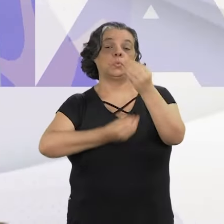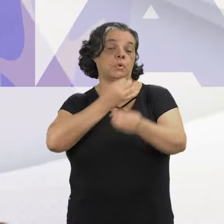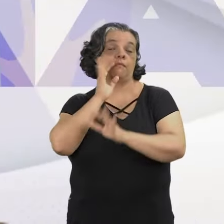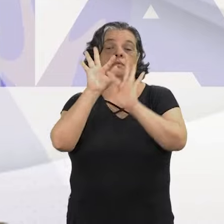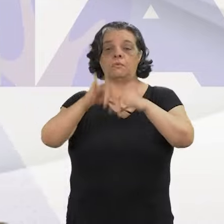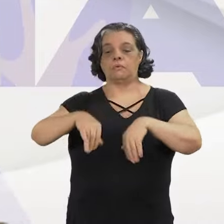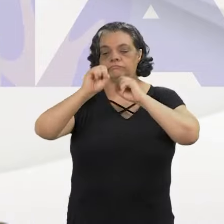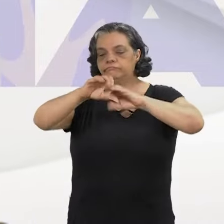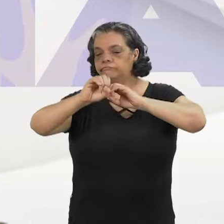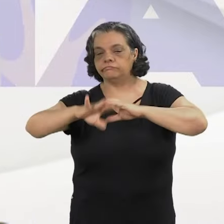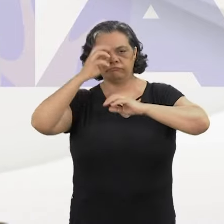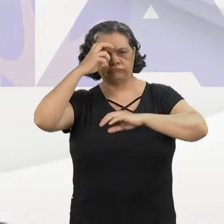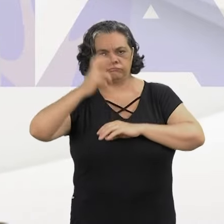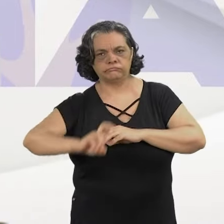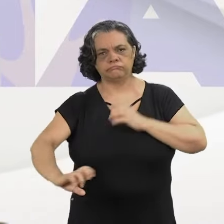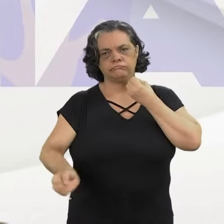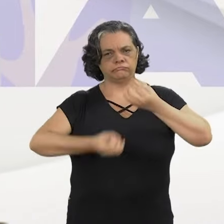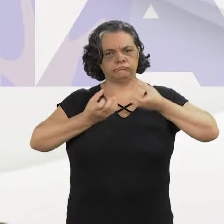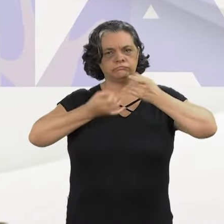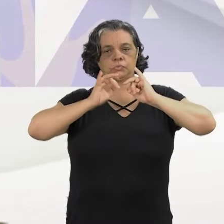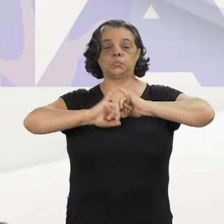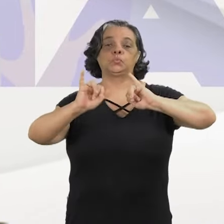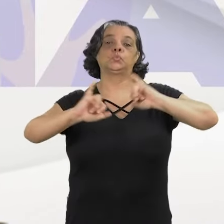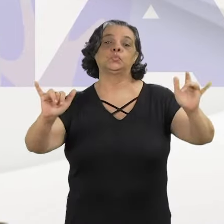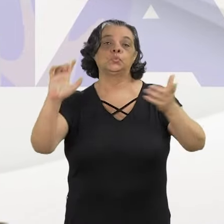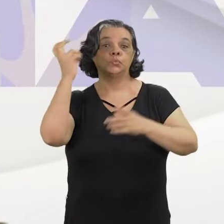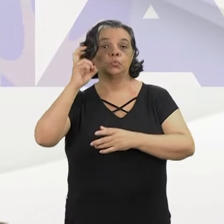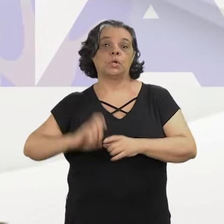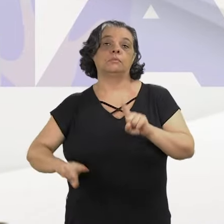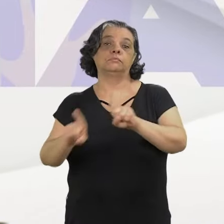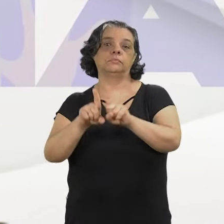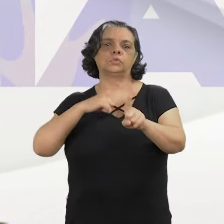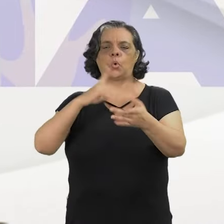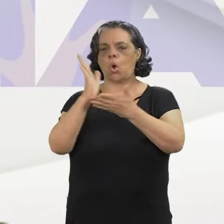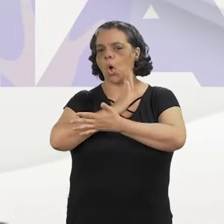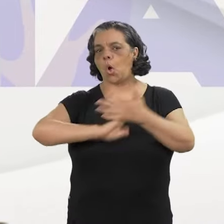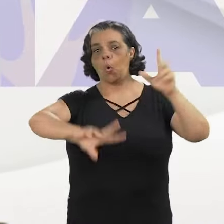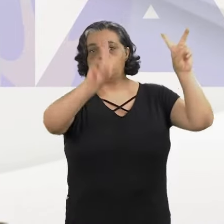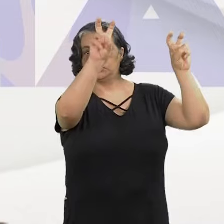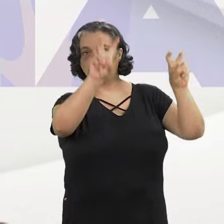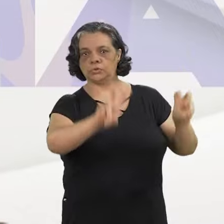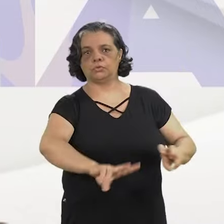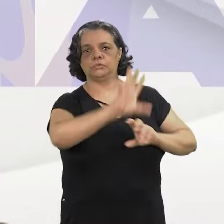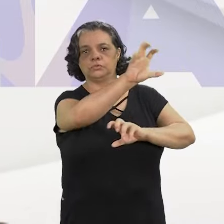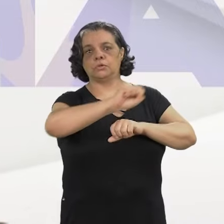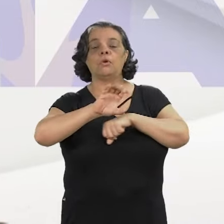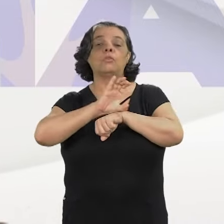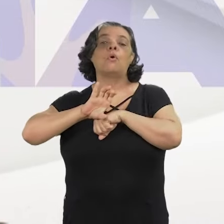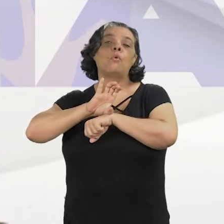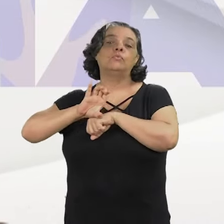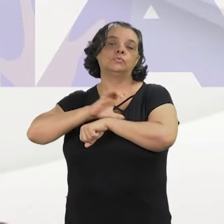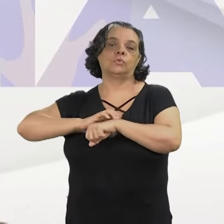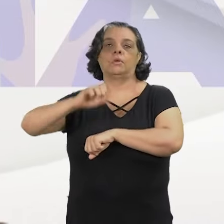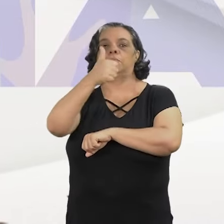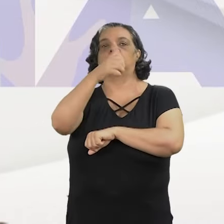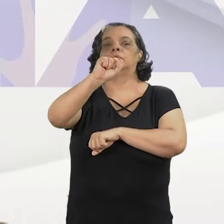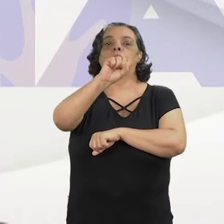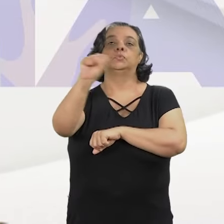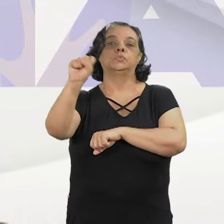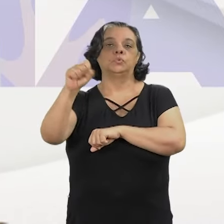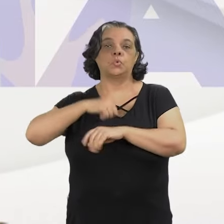a finalidades educativas artísticas culturais e informativas esses são alguns trechos retirados da Constituição Federal